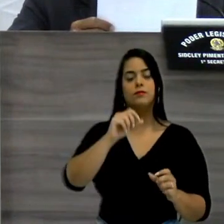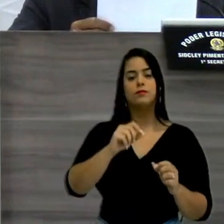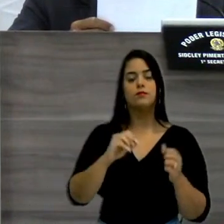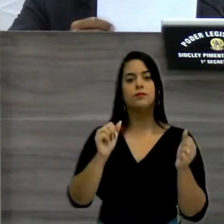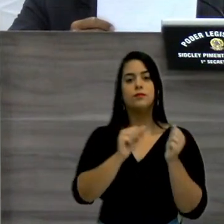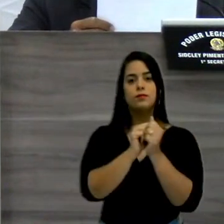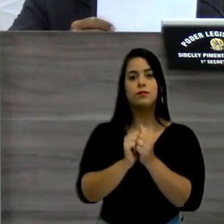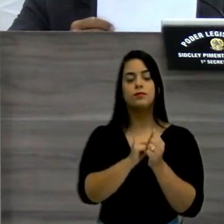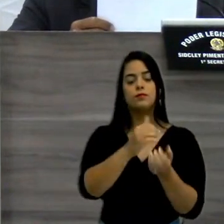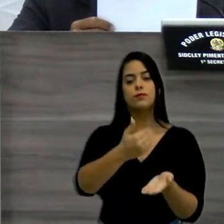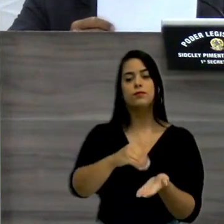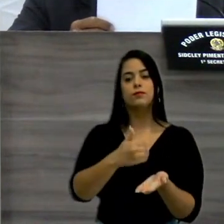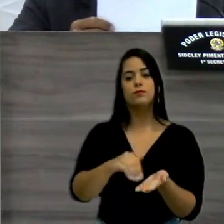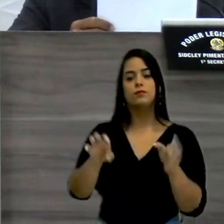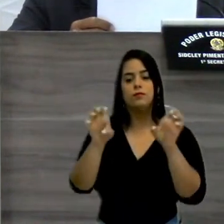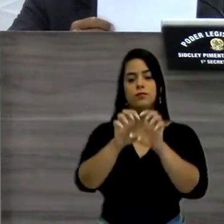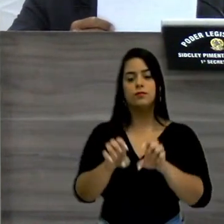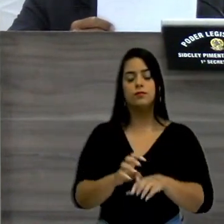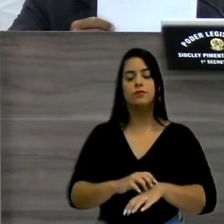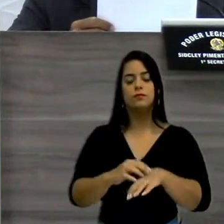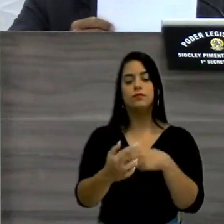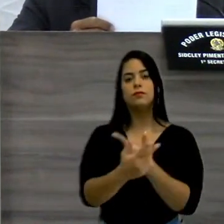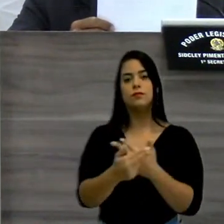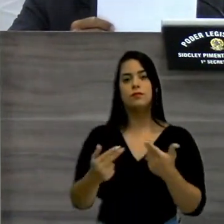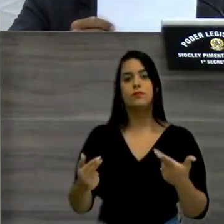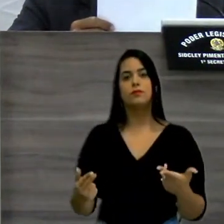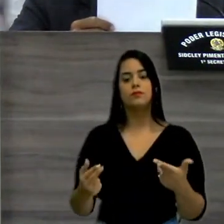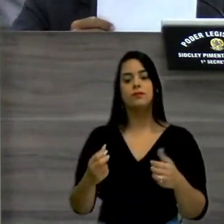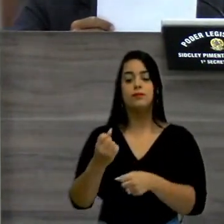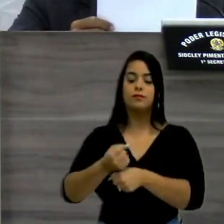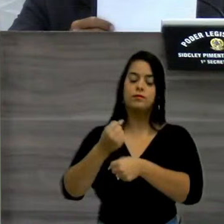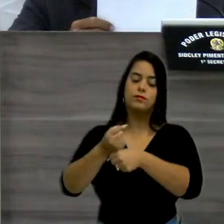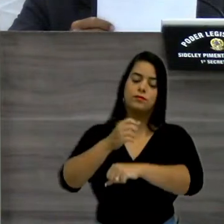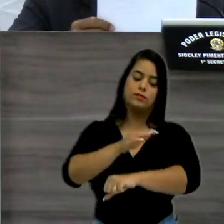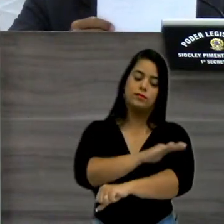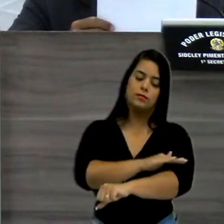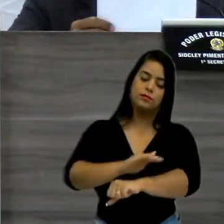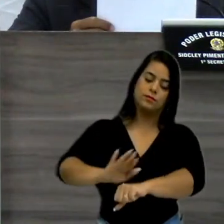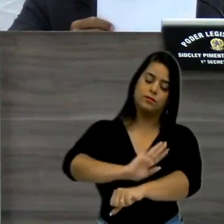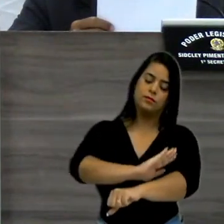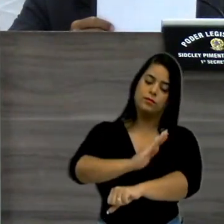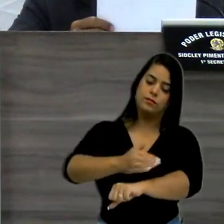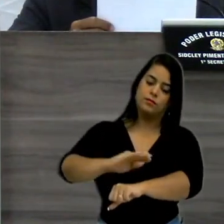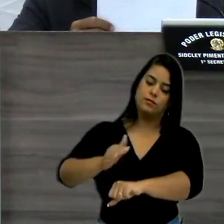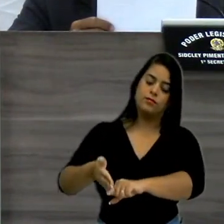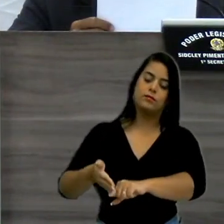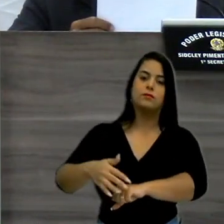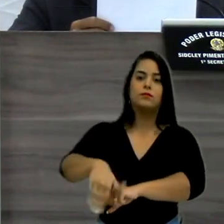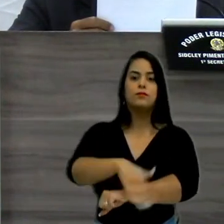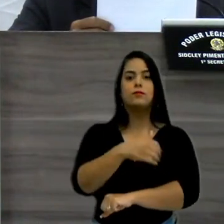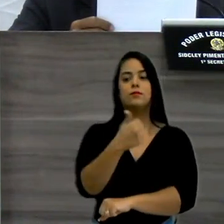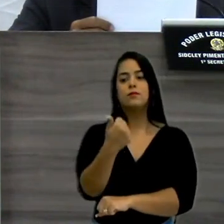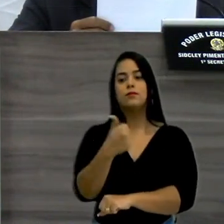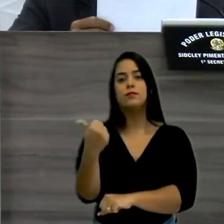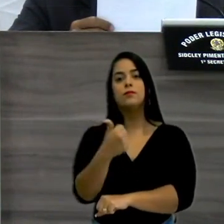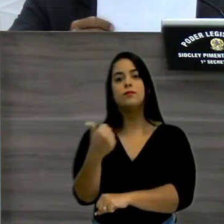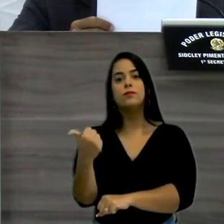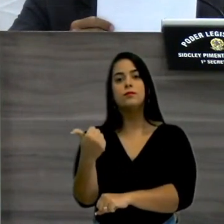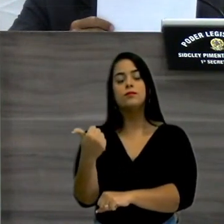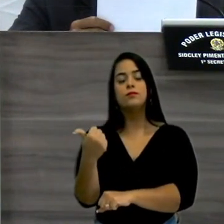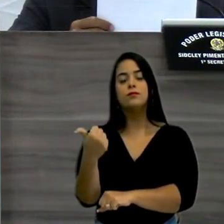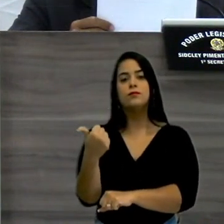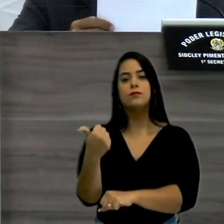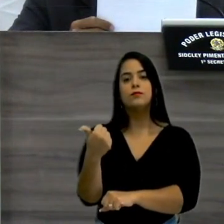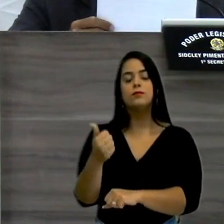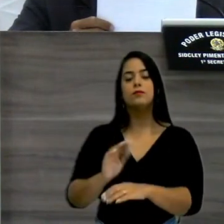Secretaria Municipal de Infraestrutura, proceda com a construção de um quebra-mola na Rua 11 do bairro Novo e um quebra-mola na Rua Lenita